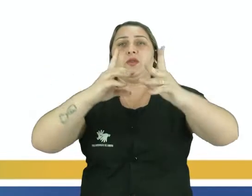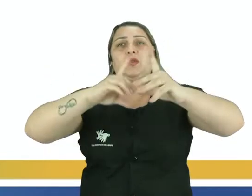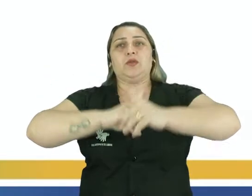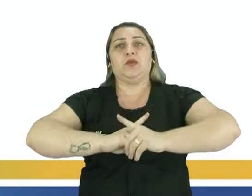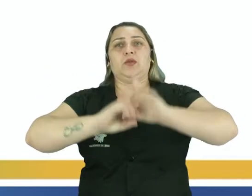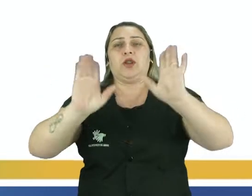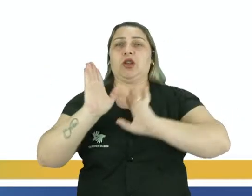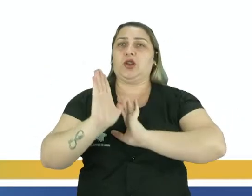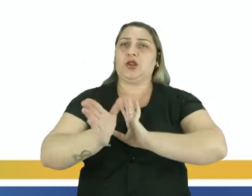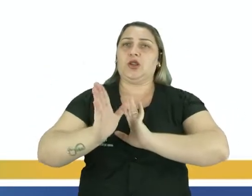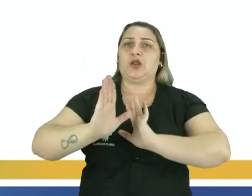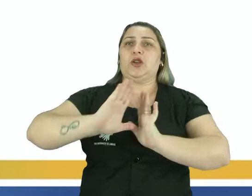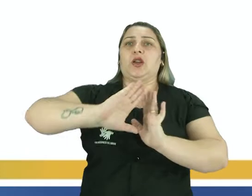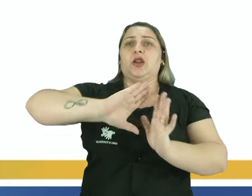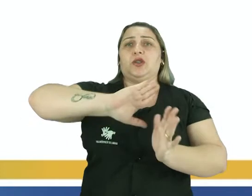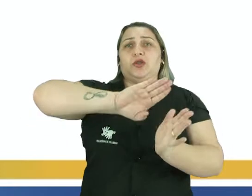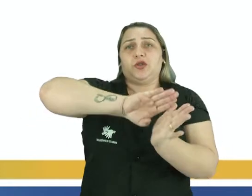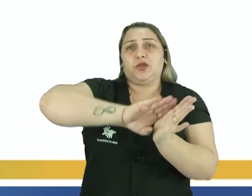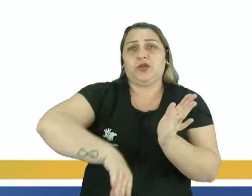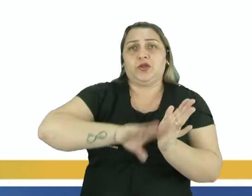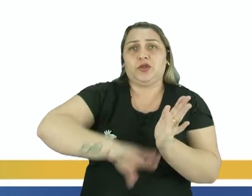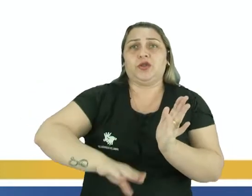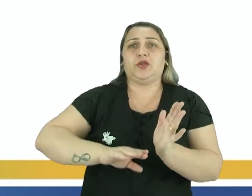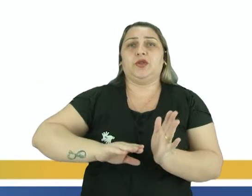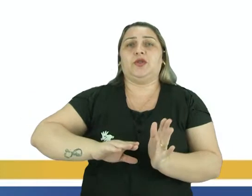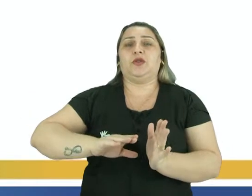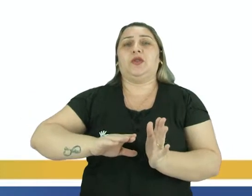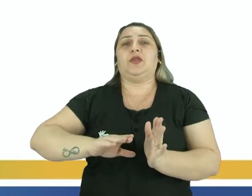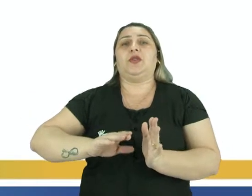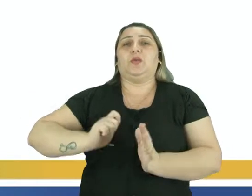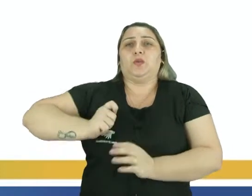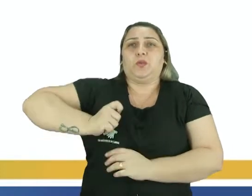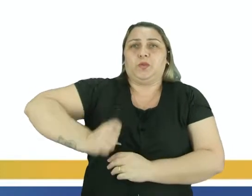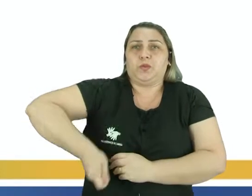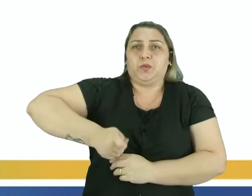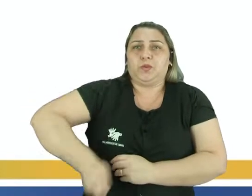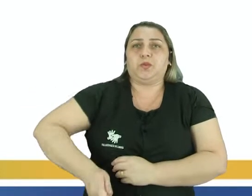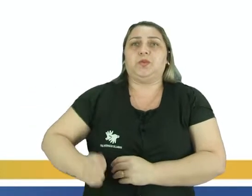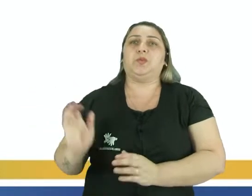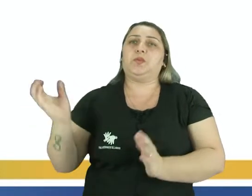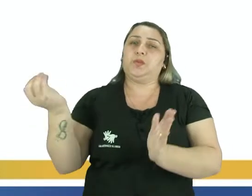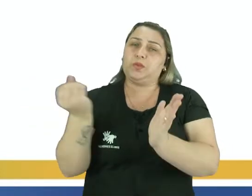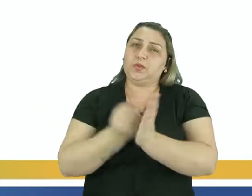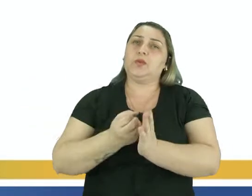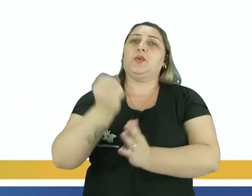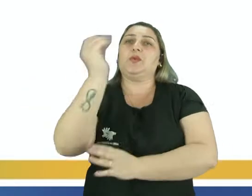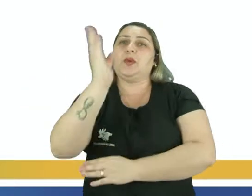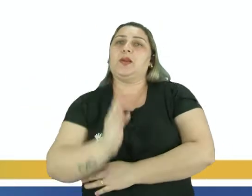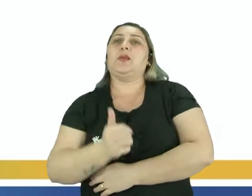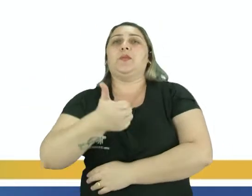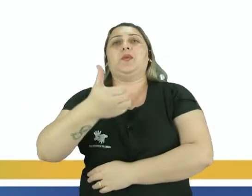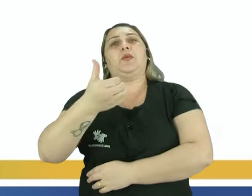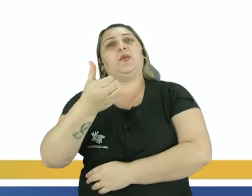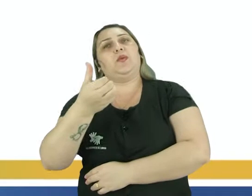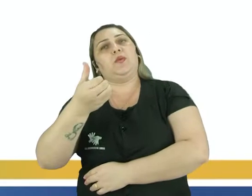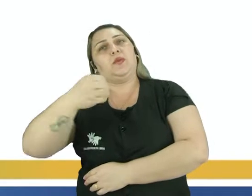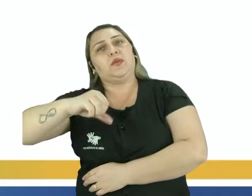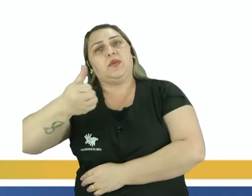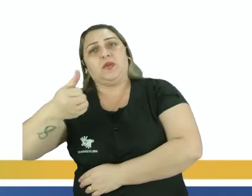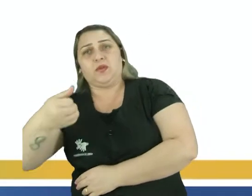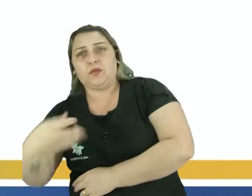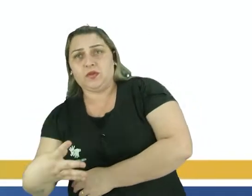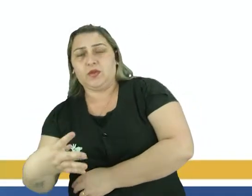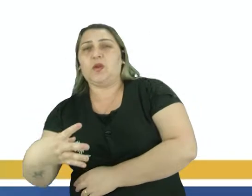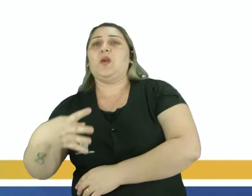democráticas que foram abolidas pelo regime militar, instaurado no Brasil em 1964, e que impunha, desde aquele ano, um